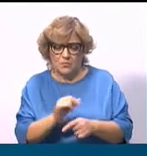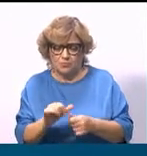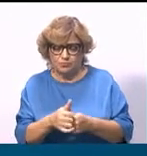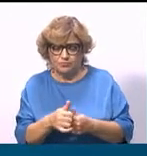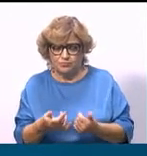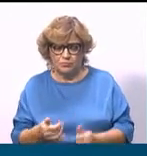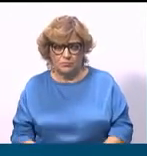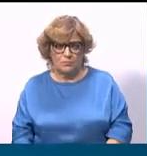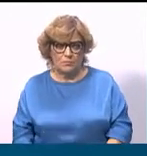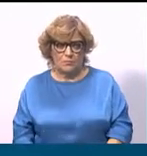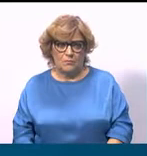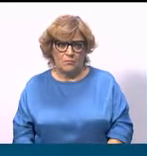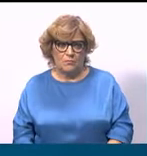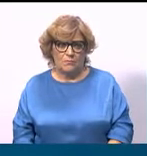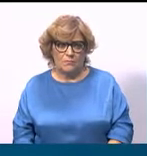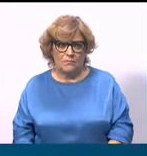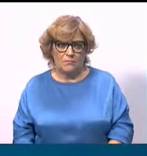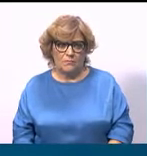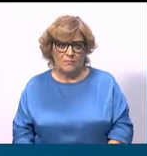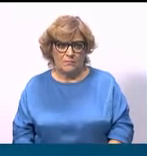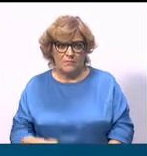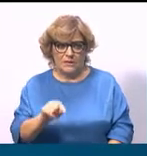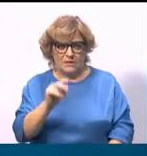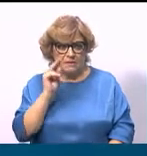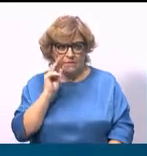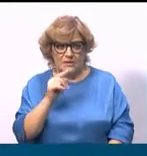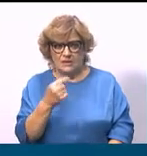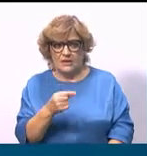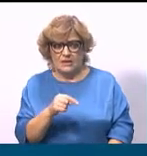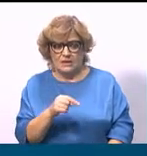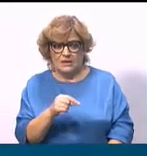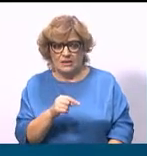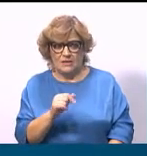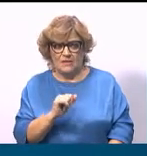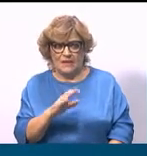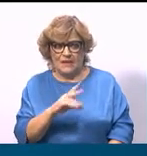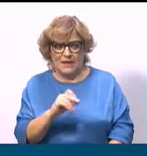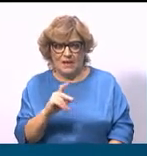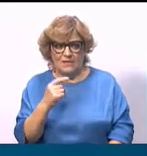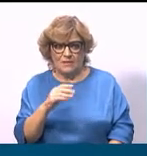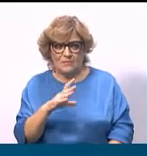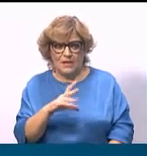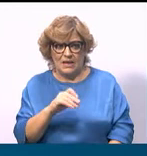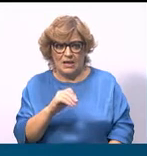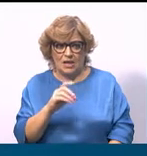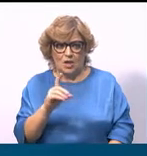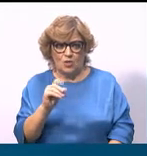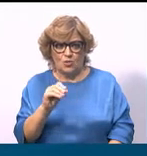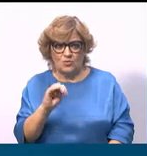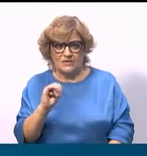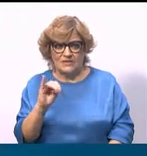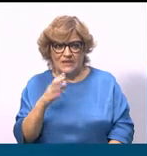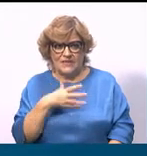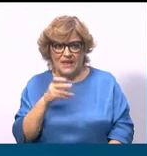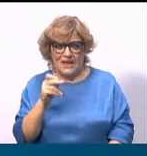alterações. Aqui, como estamos a ver, também temos aqui, além do calo, também temos uma calosidade. Vejam,